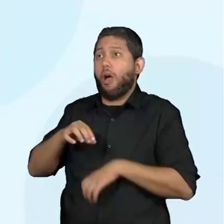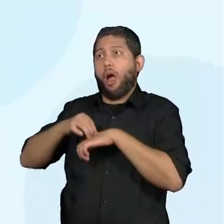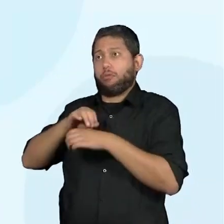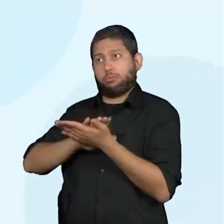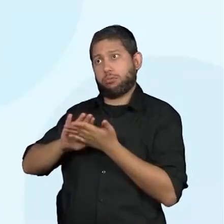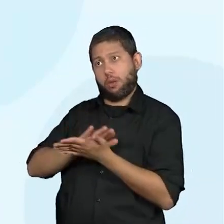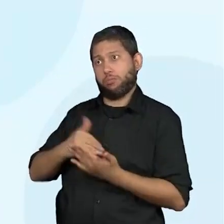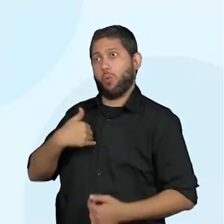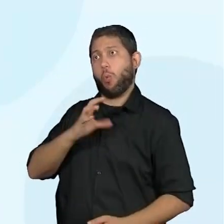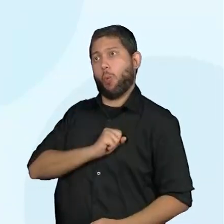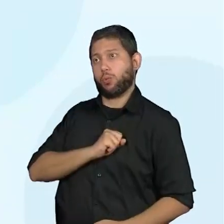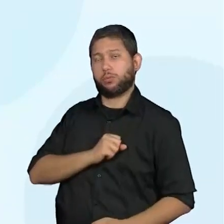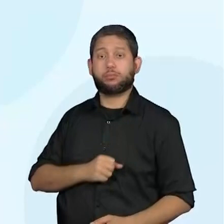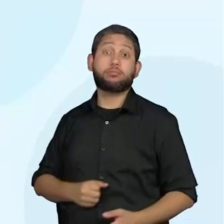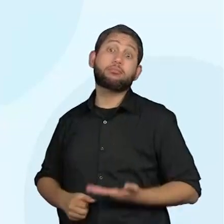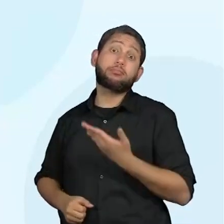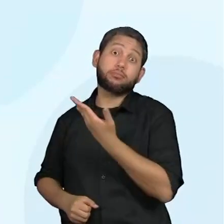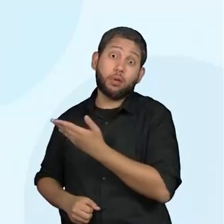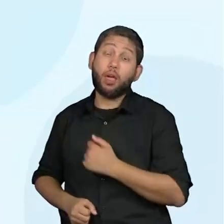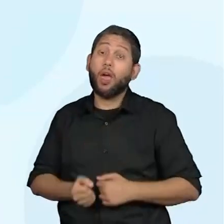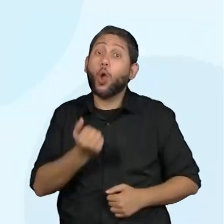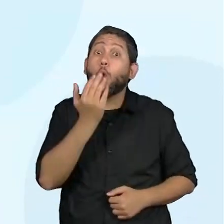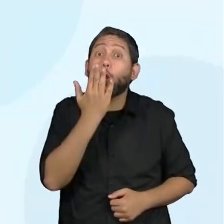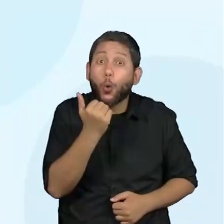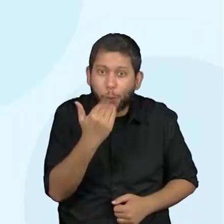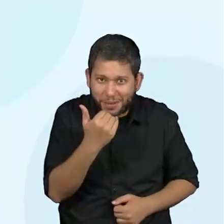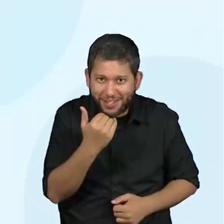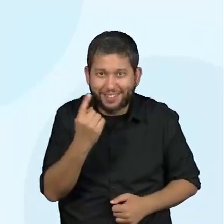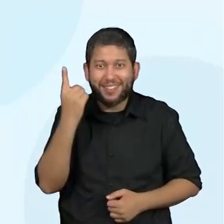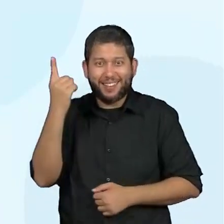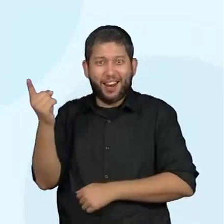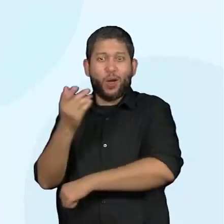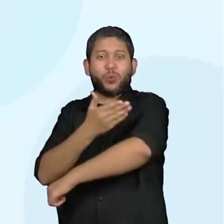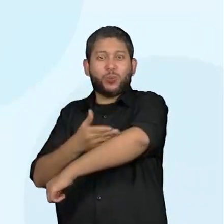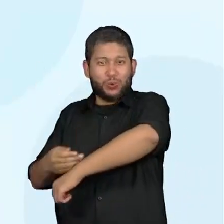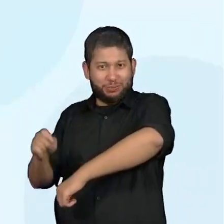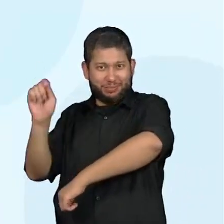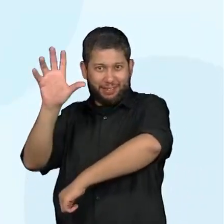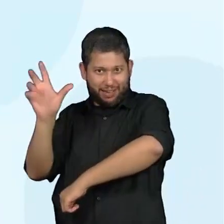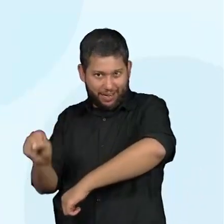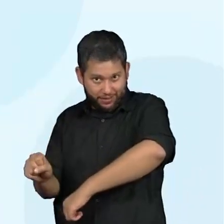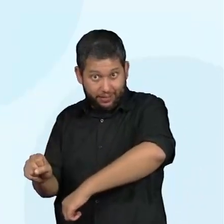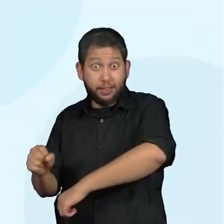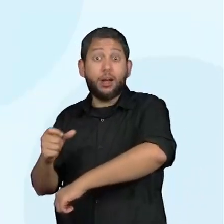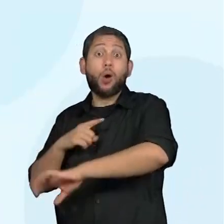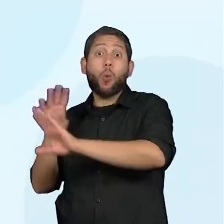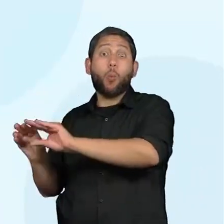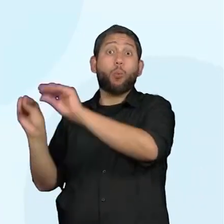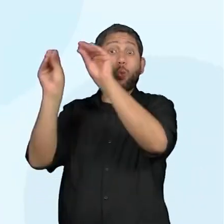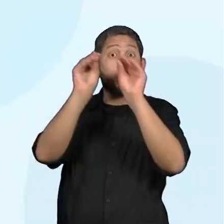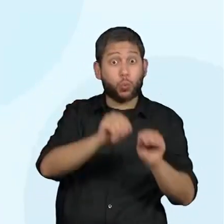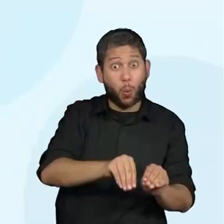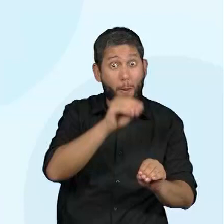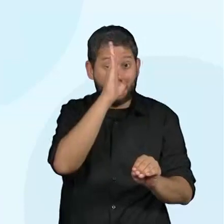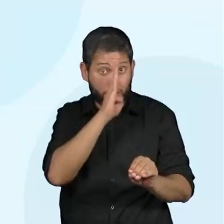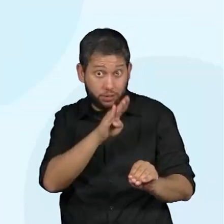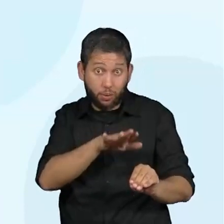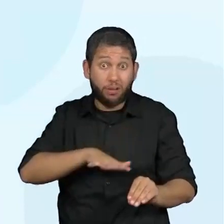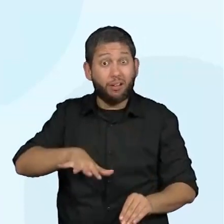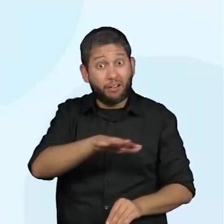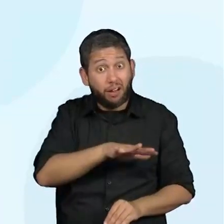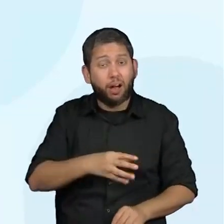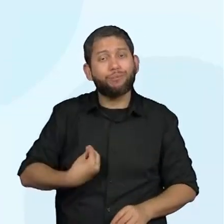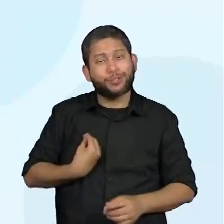mesmo, lembrando, né, que foi uma comida feita na época que os povos africanos foram aqui para o Brasil, que eles